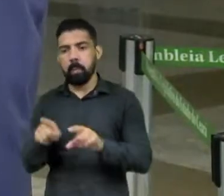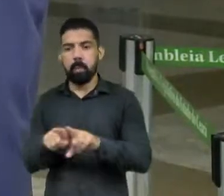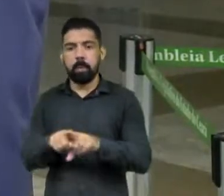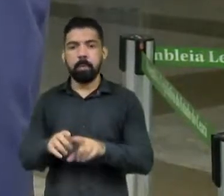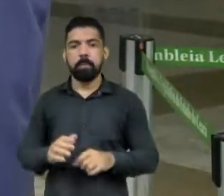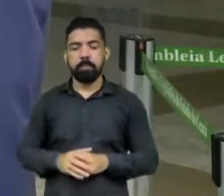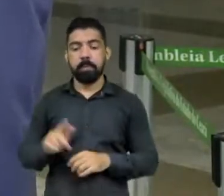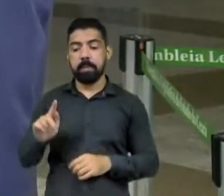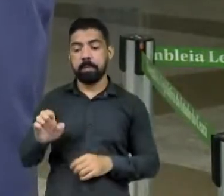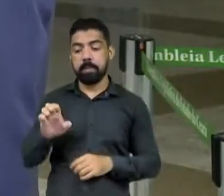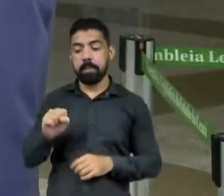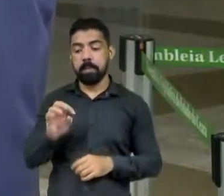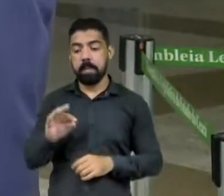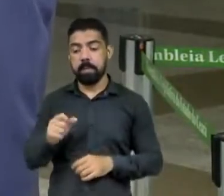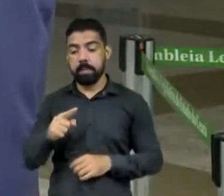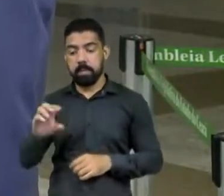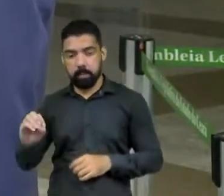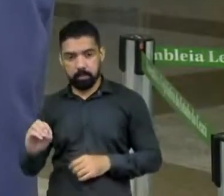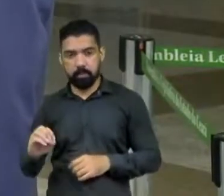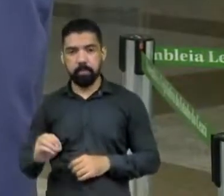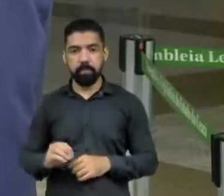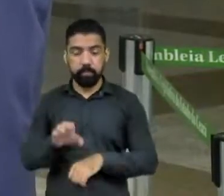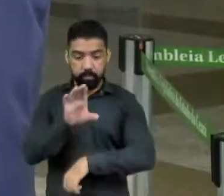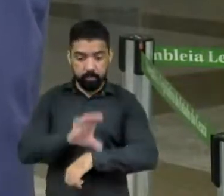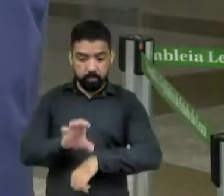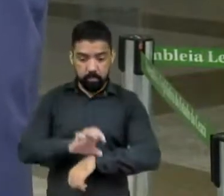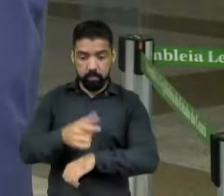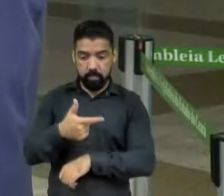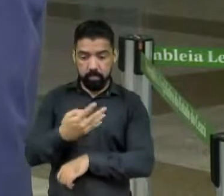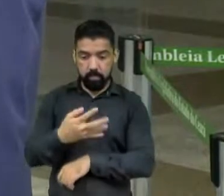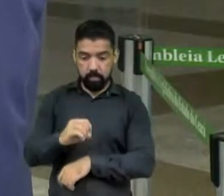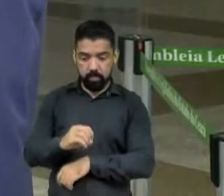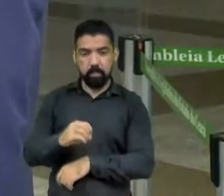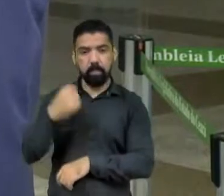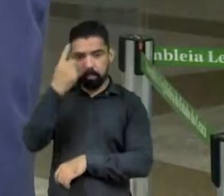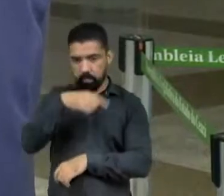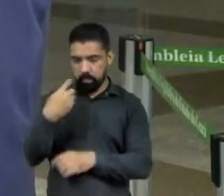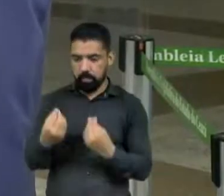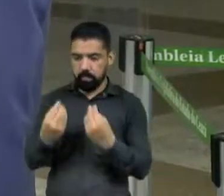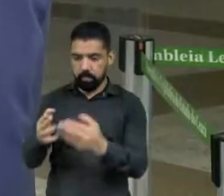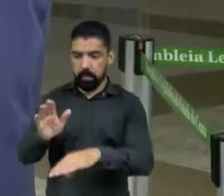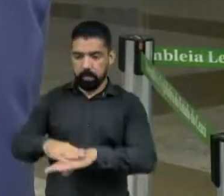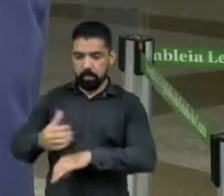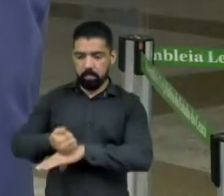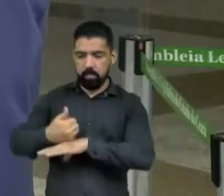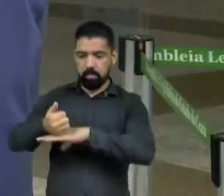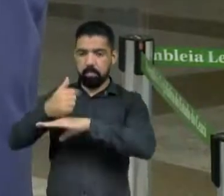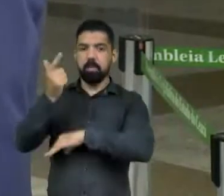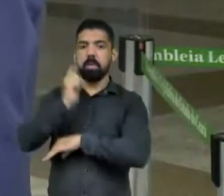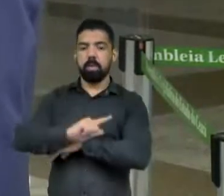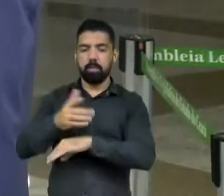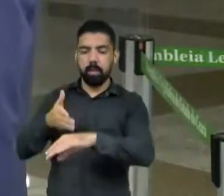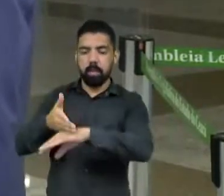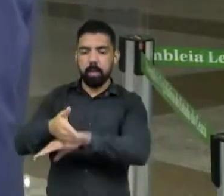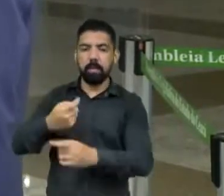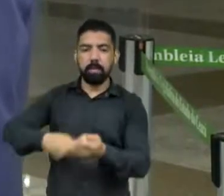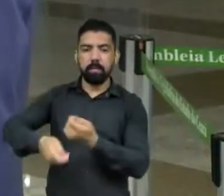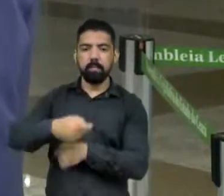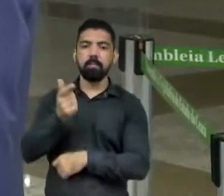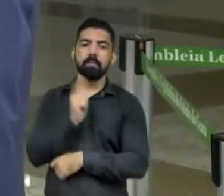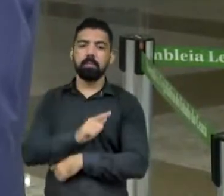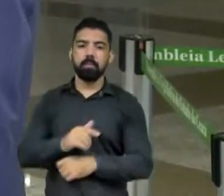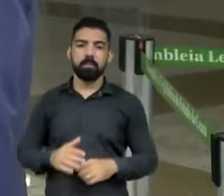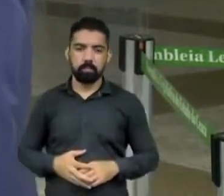gestão. Então, a gente oferece esse curso de 240 horas para os jovens se qualificarem para estar entrando aí no mercado de trabalho de maneira